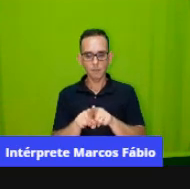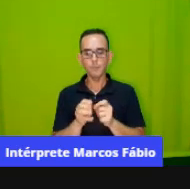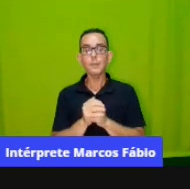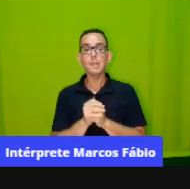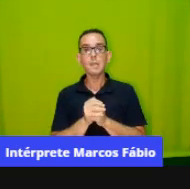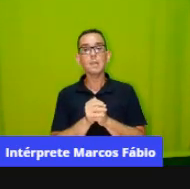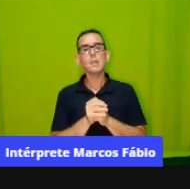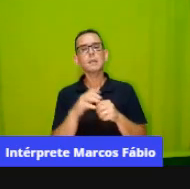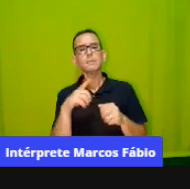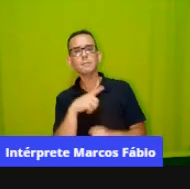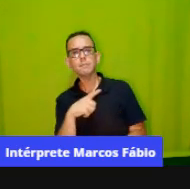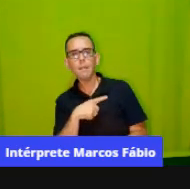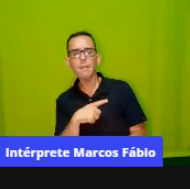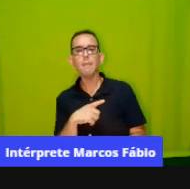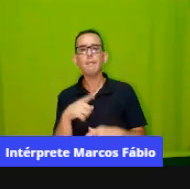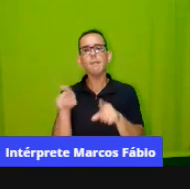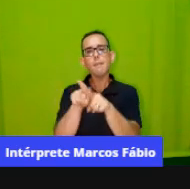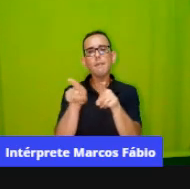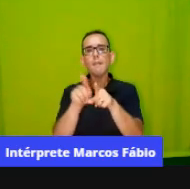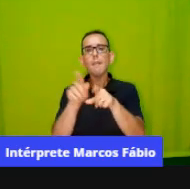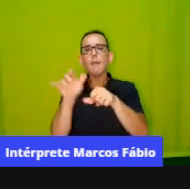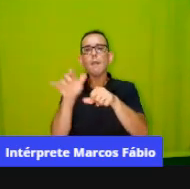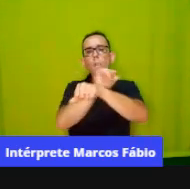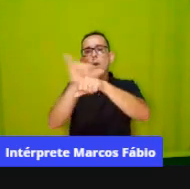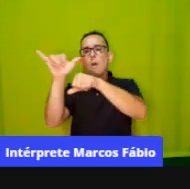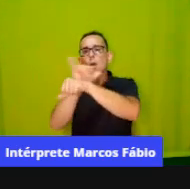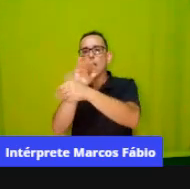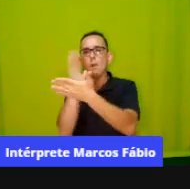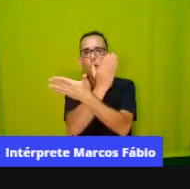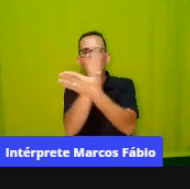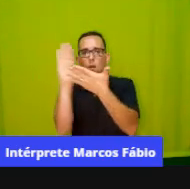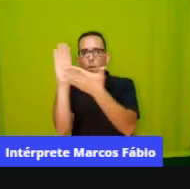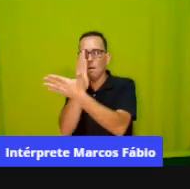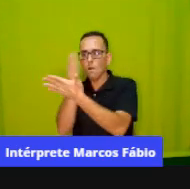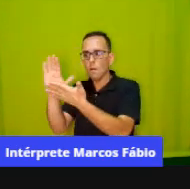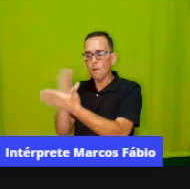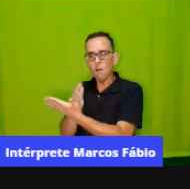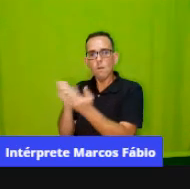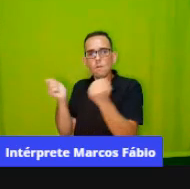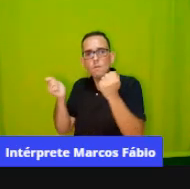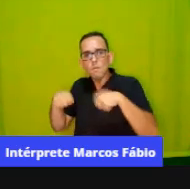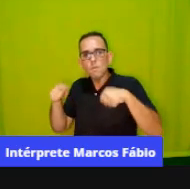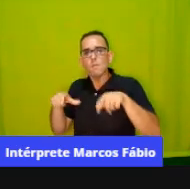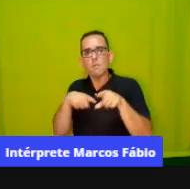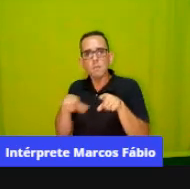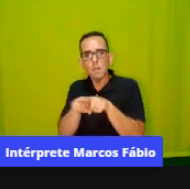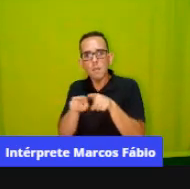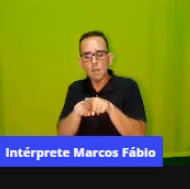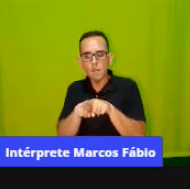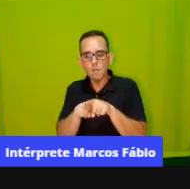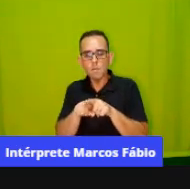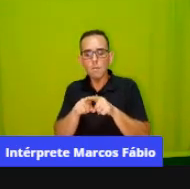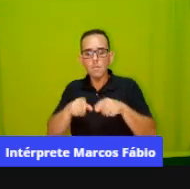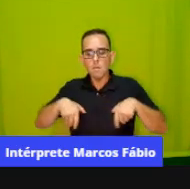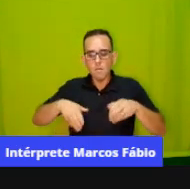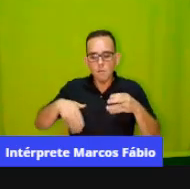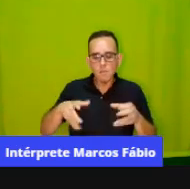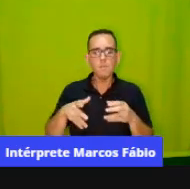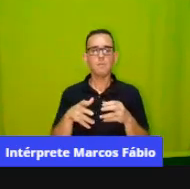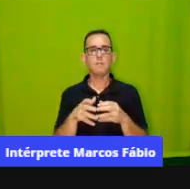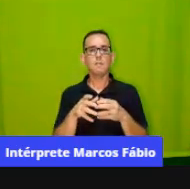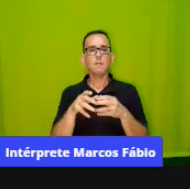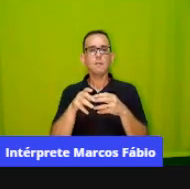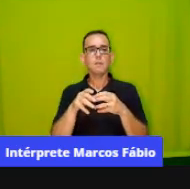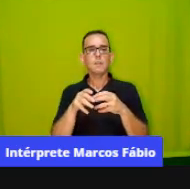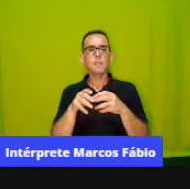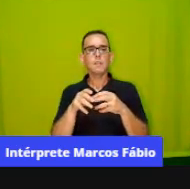trouxemos alguns recursos, né? Como dispositivos de locomoção, transporte